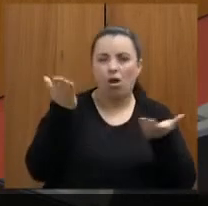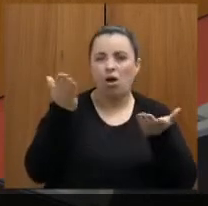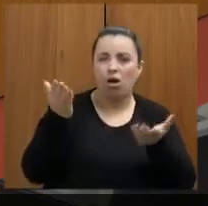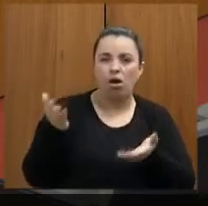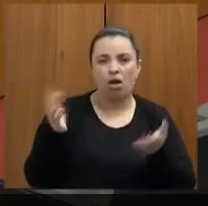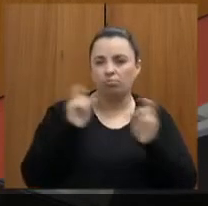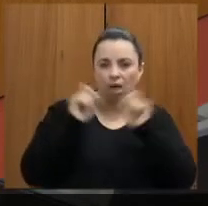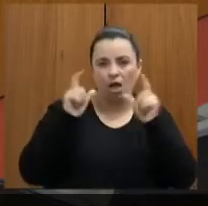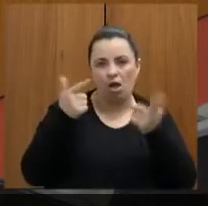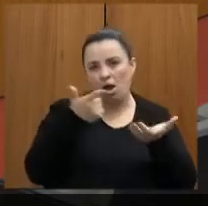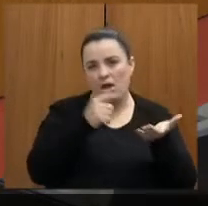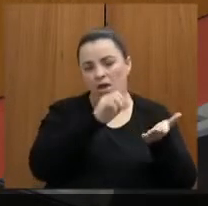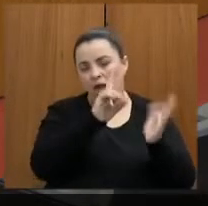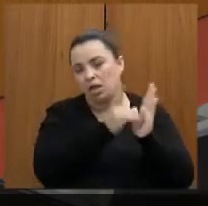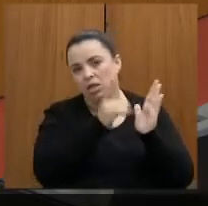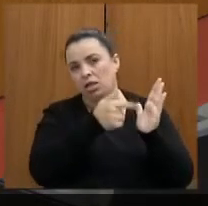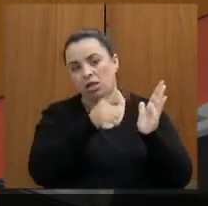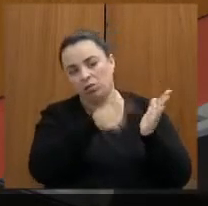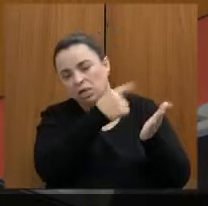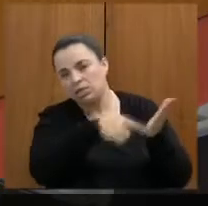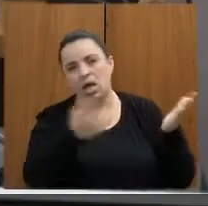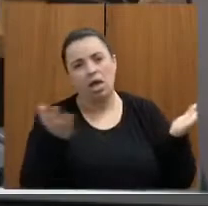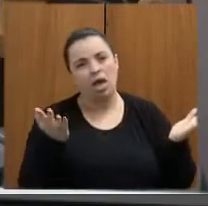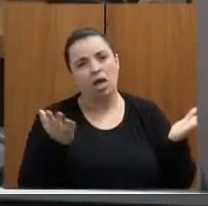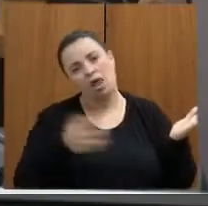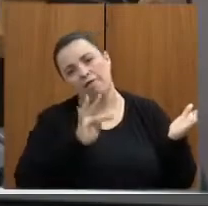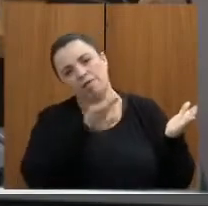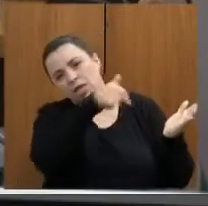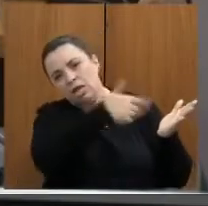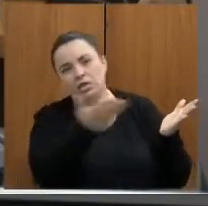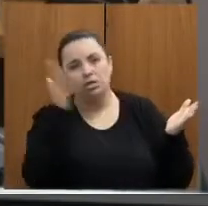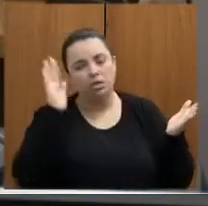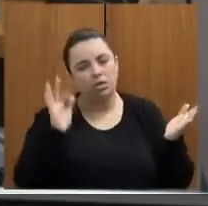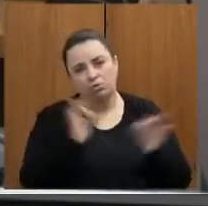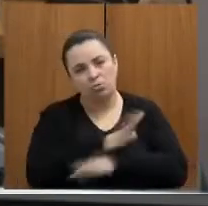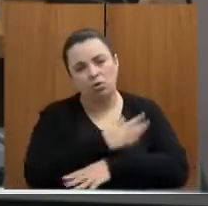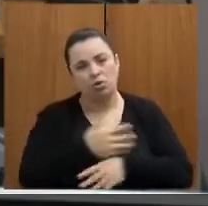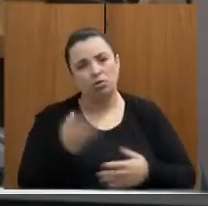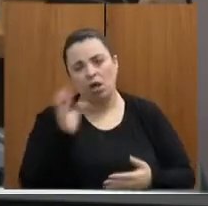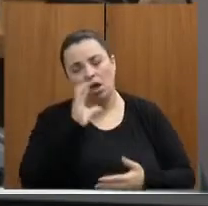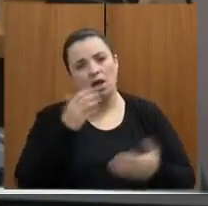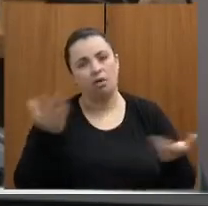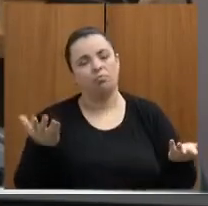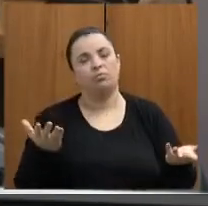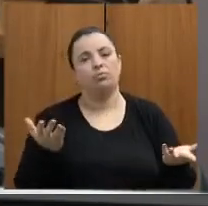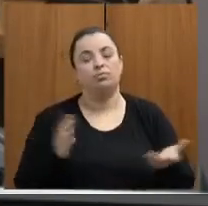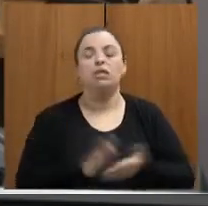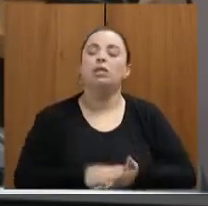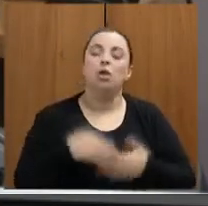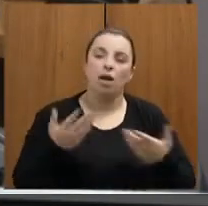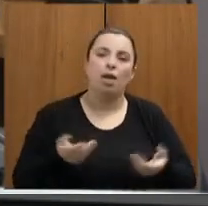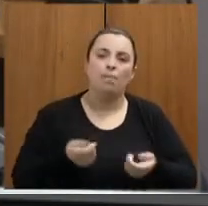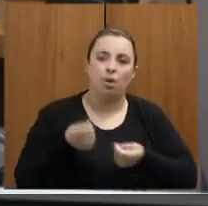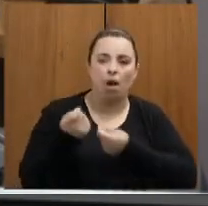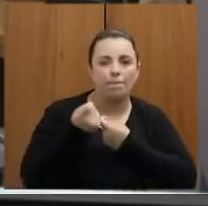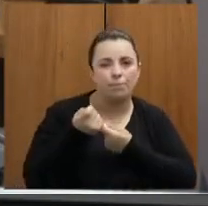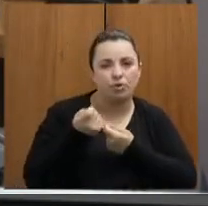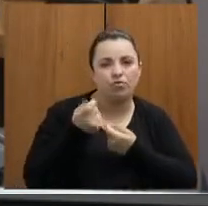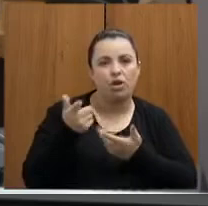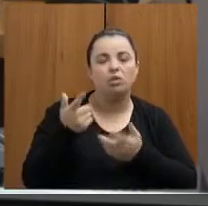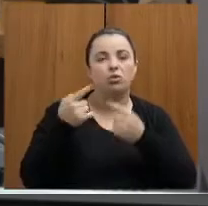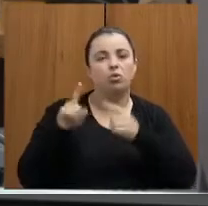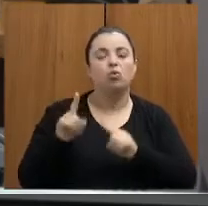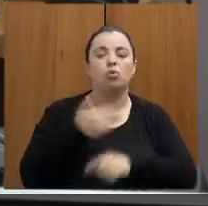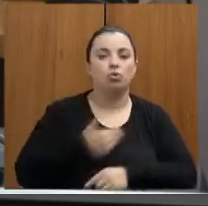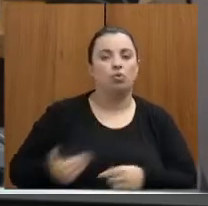canetada tinha que se o decreto pronto finaliza isso logo né então fica aqui para poder provocar realmente o governo e ouvir também do